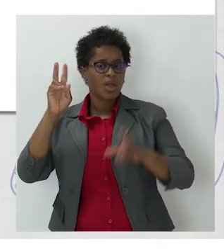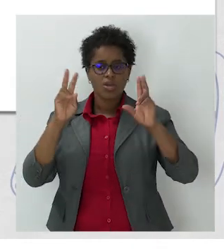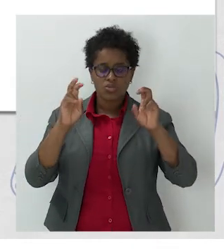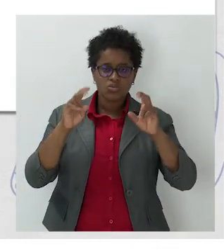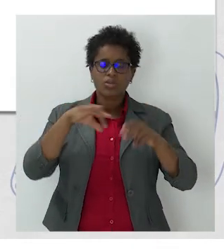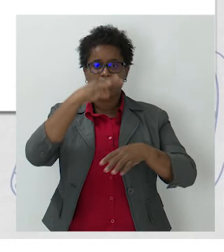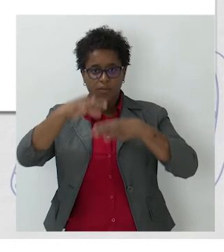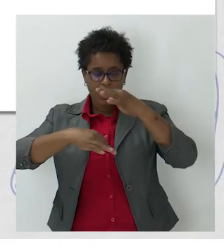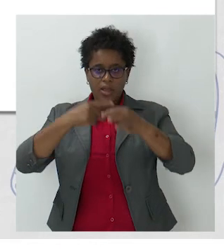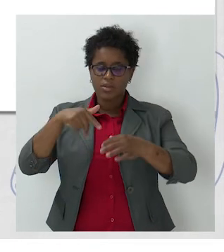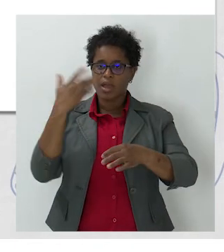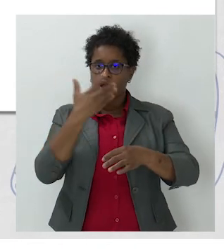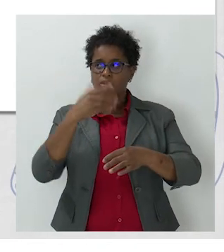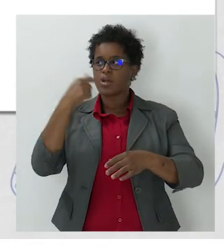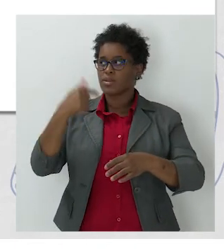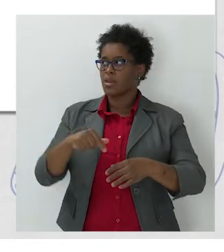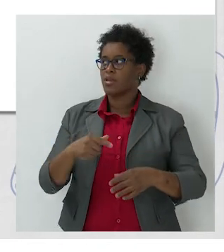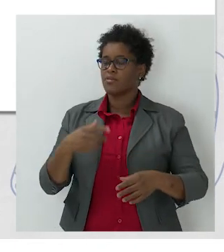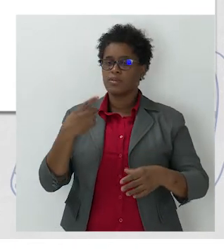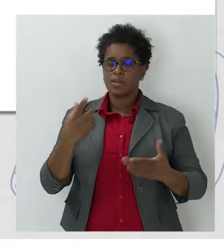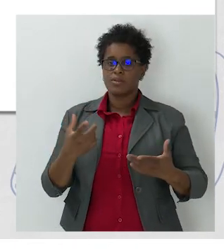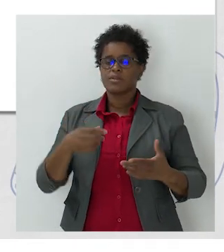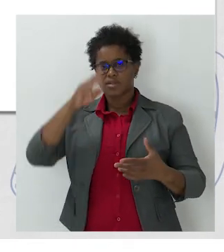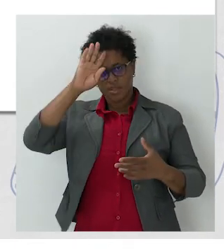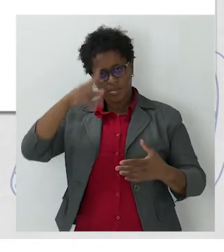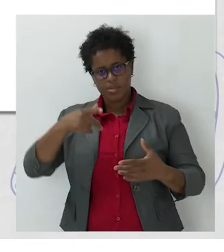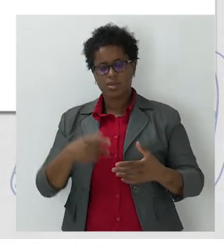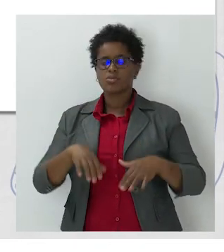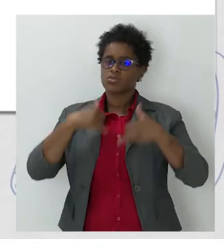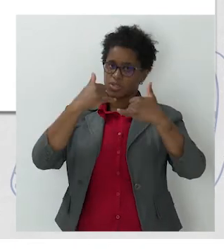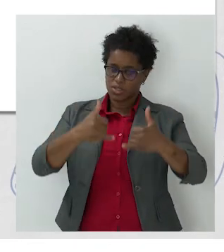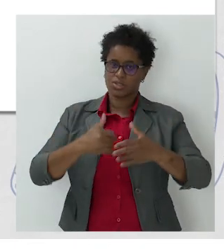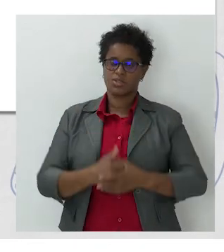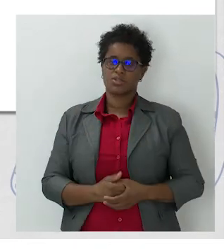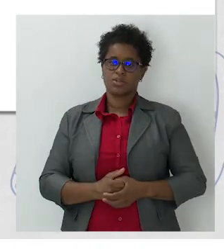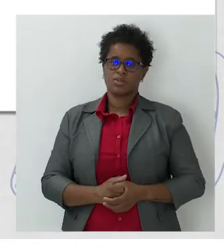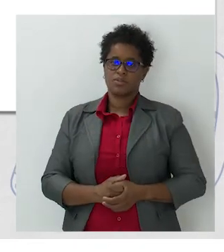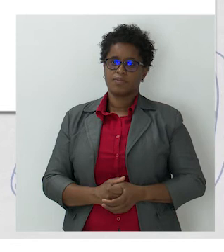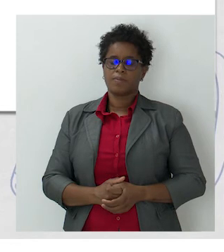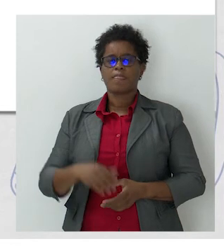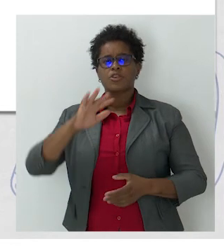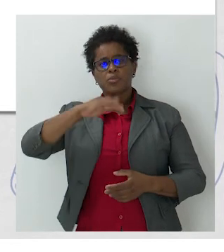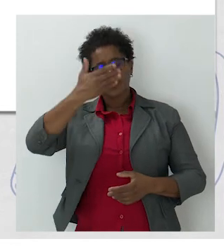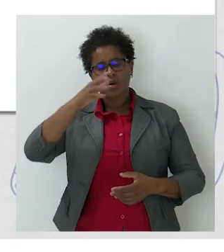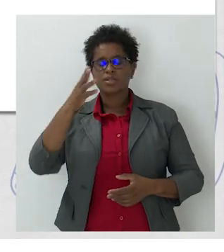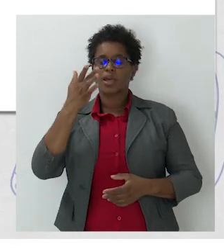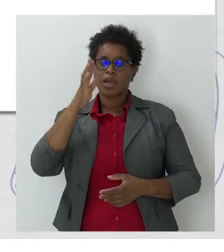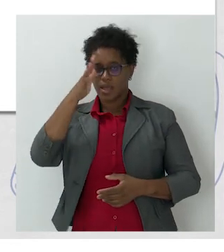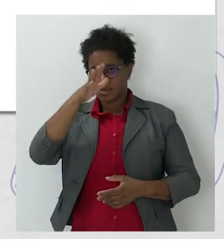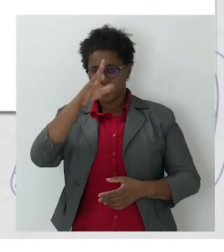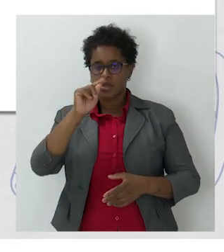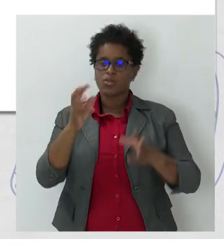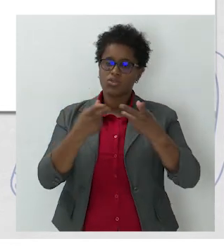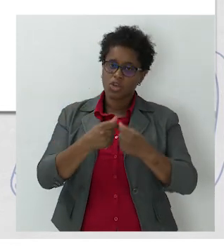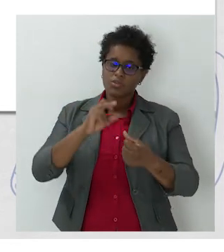na aula devem saber os seguintes. As principais atividades econômicas de